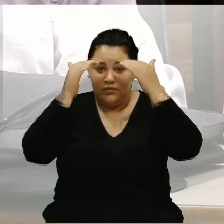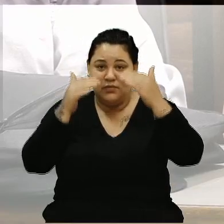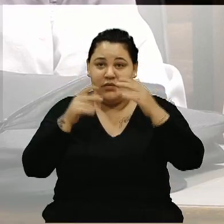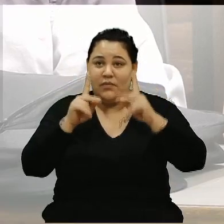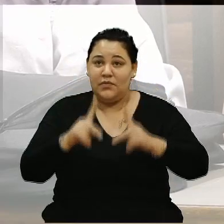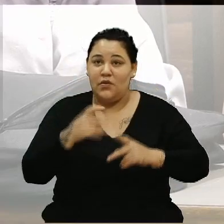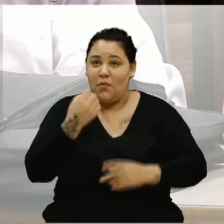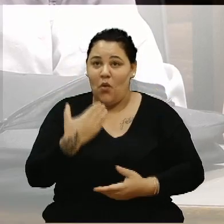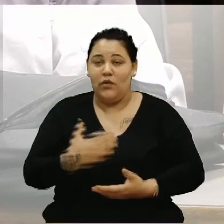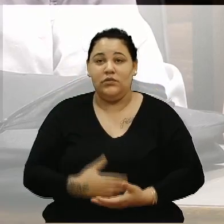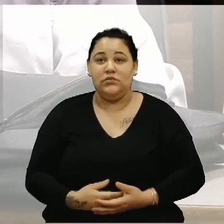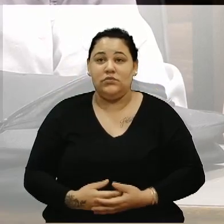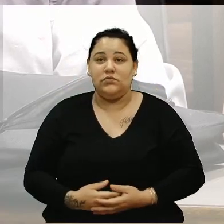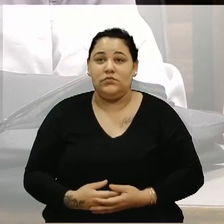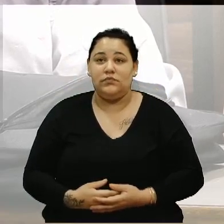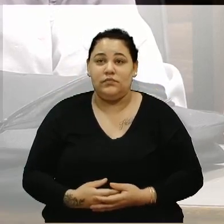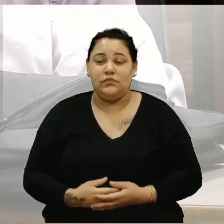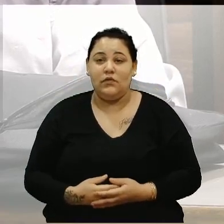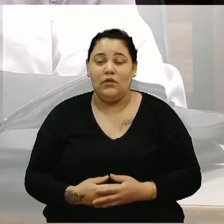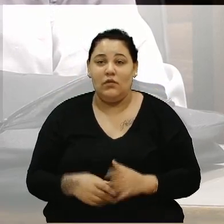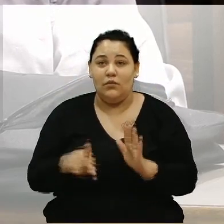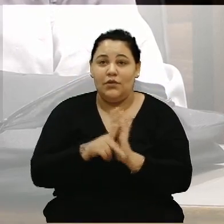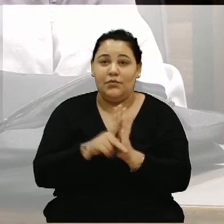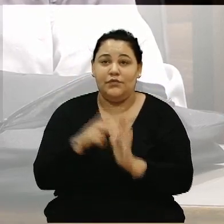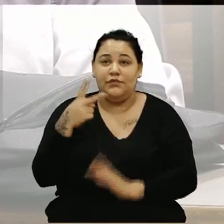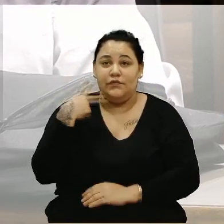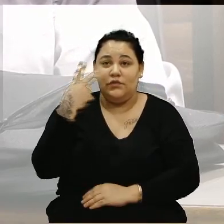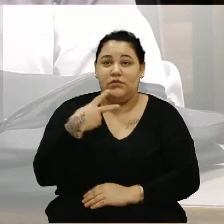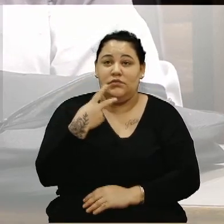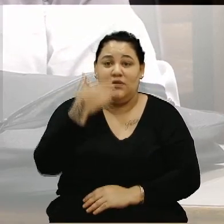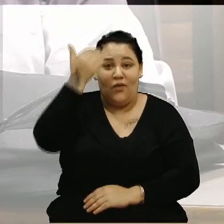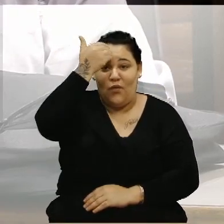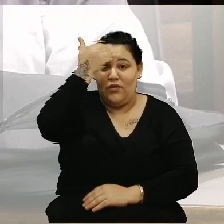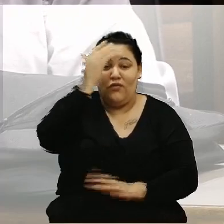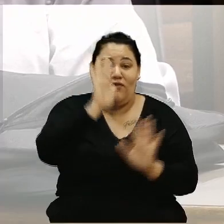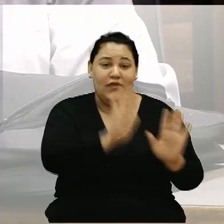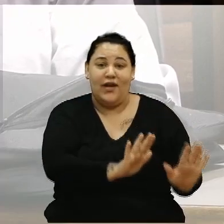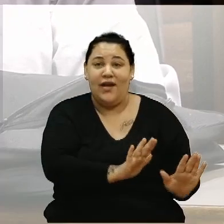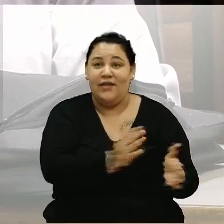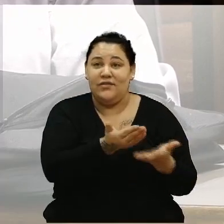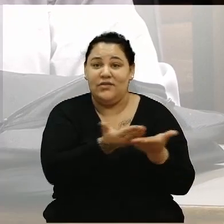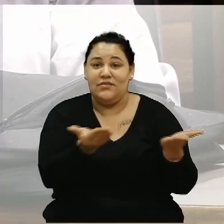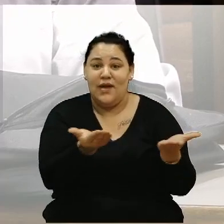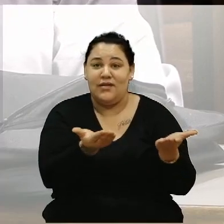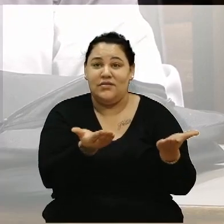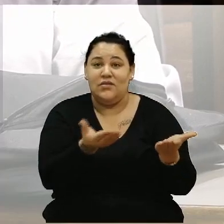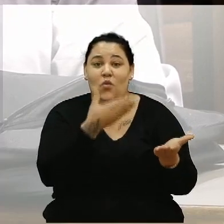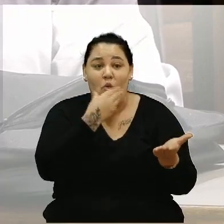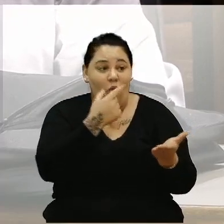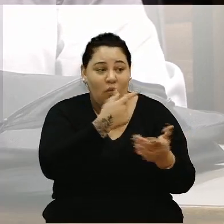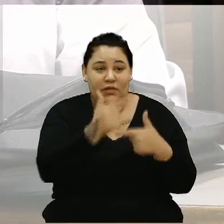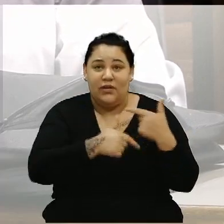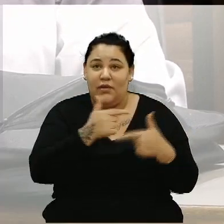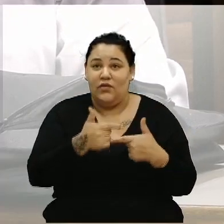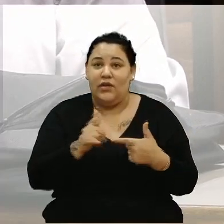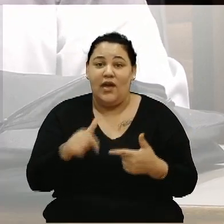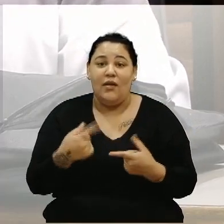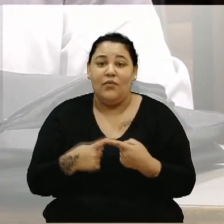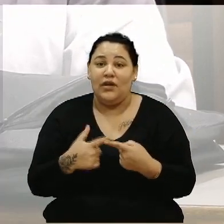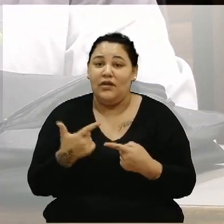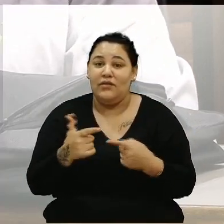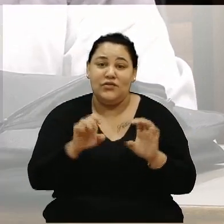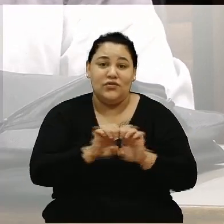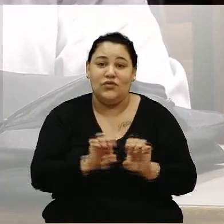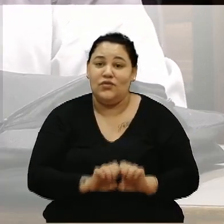pessoa do bem. Só que assim, o próprio vereador Velocinoes não aguentou. Fica lá nesse espaço, um cara trabalhador que é... Por quê? Porque não tem estrutura para